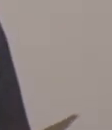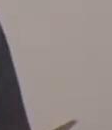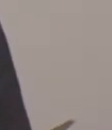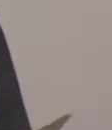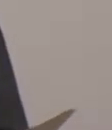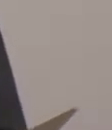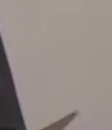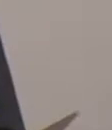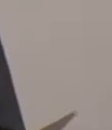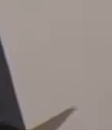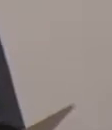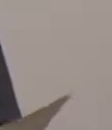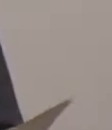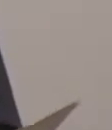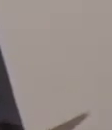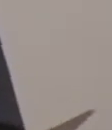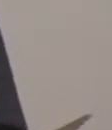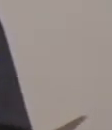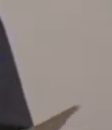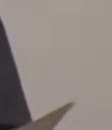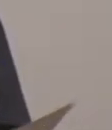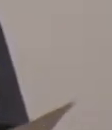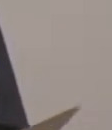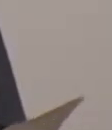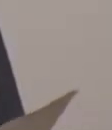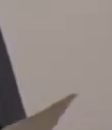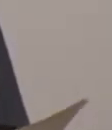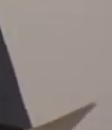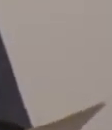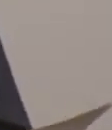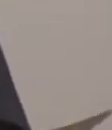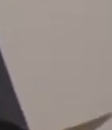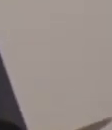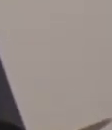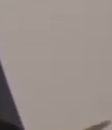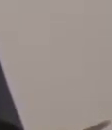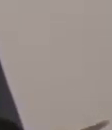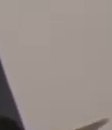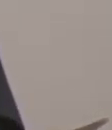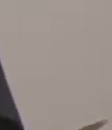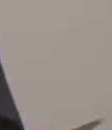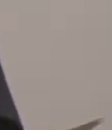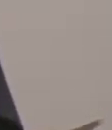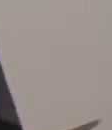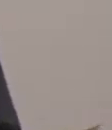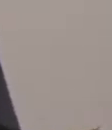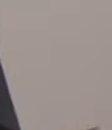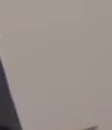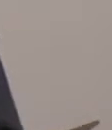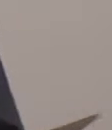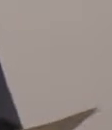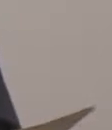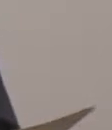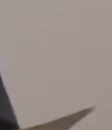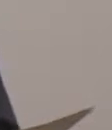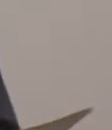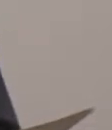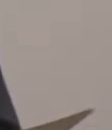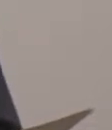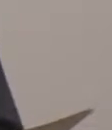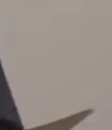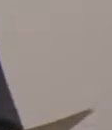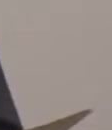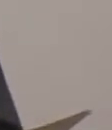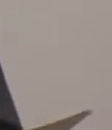empresas que, principalmente as empresas, trabalham nessas condições. E nesse grupo operacional faz parte